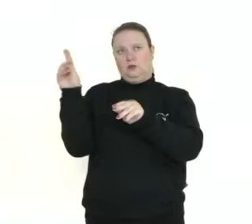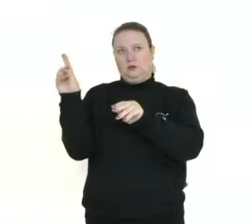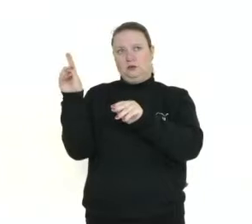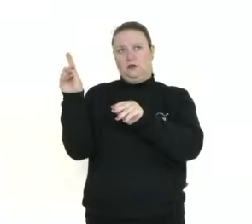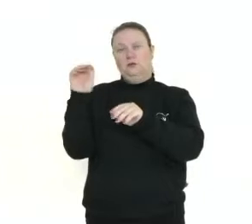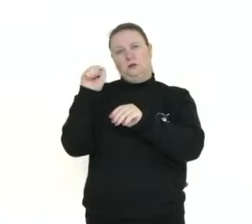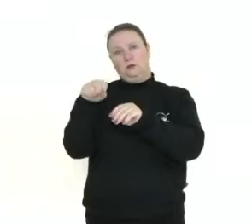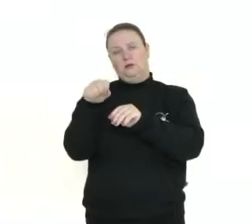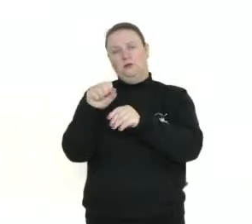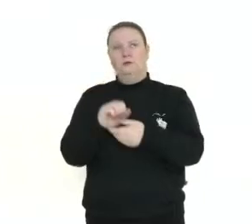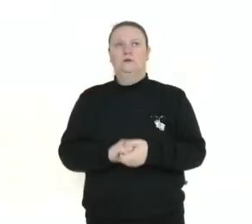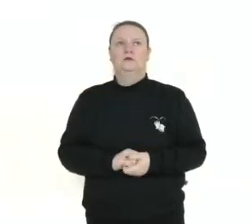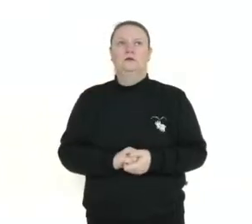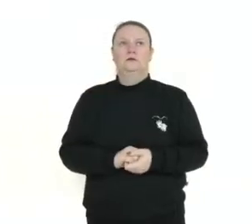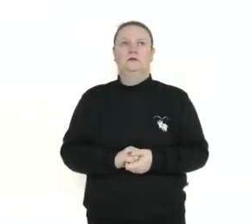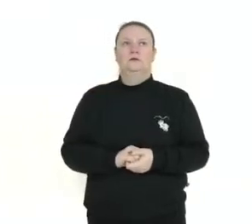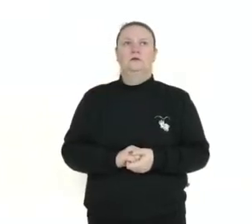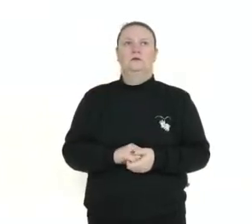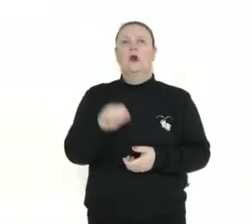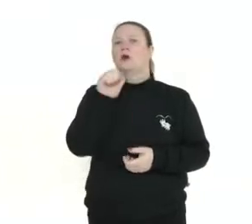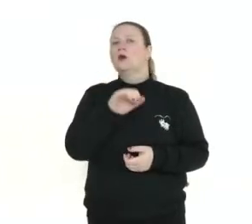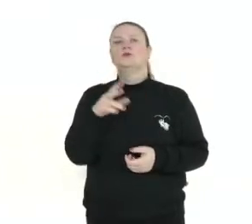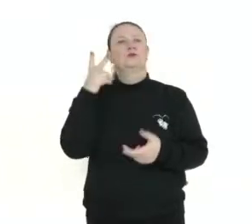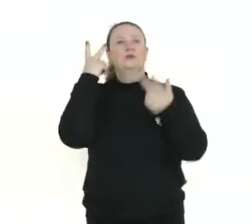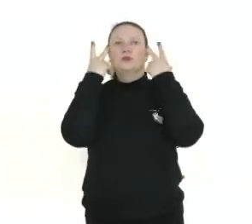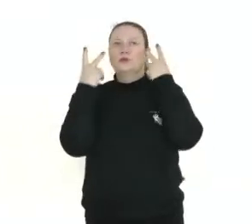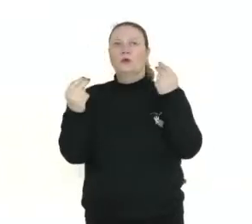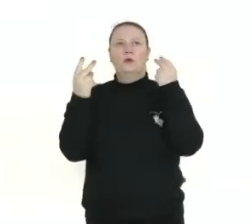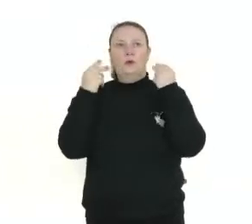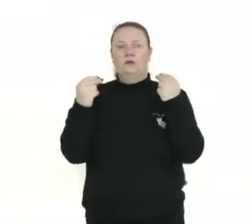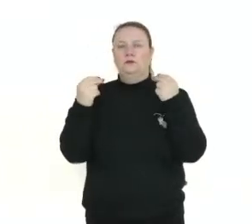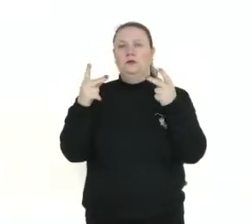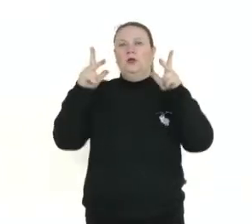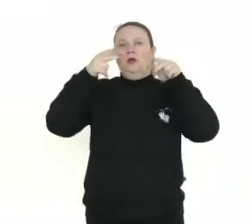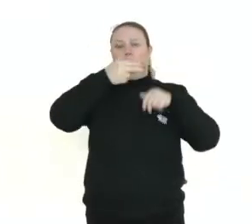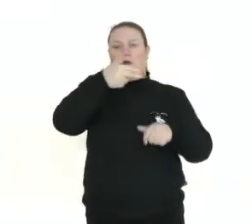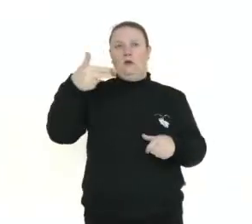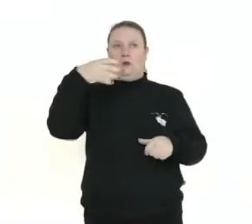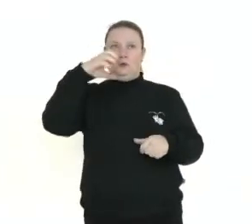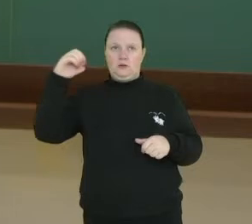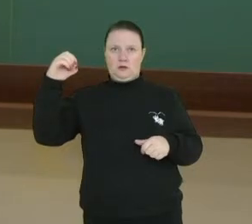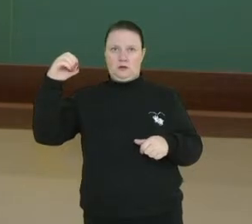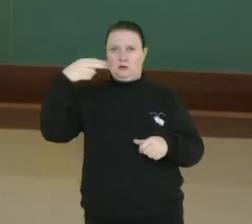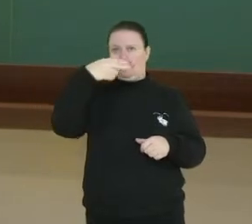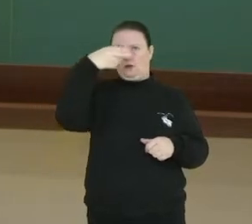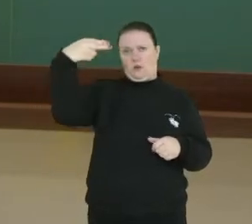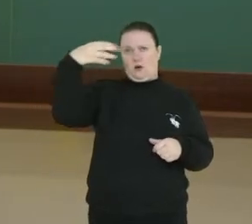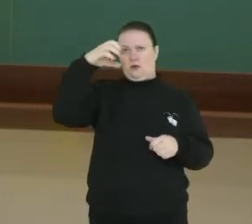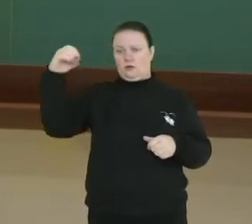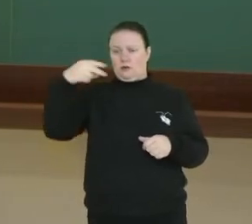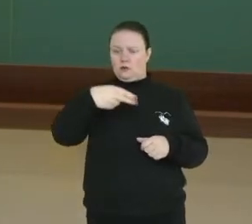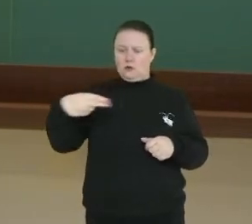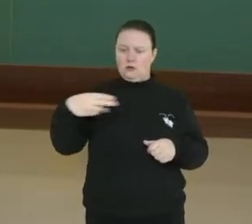me desculpe, a forma geral, porque ela está igual a zero. Tranquilo?